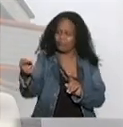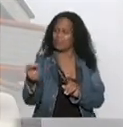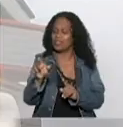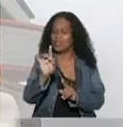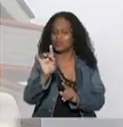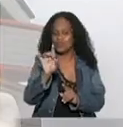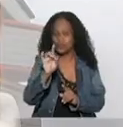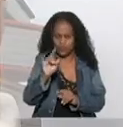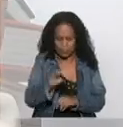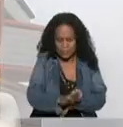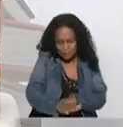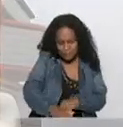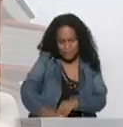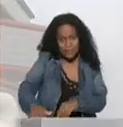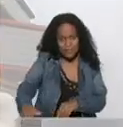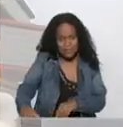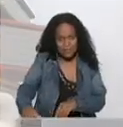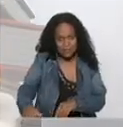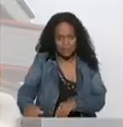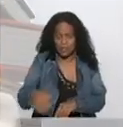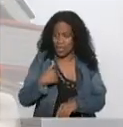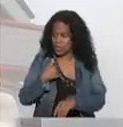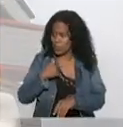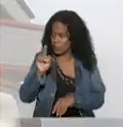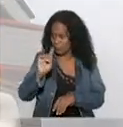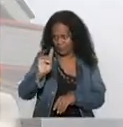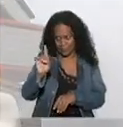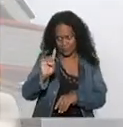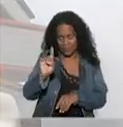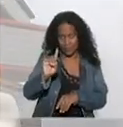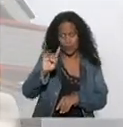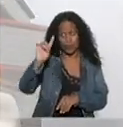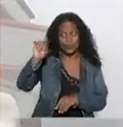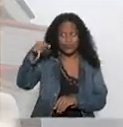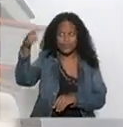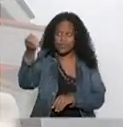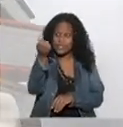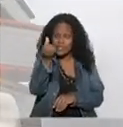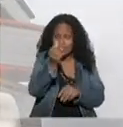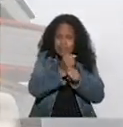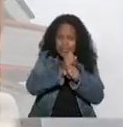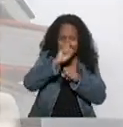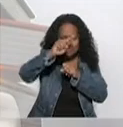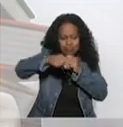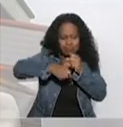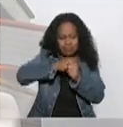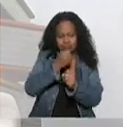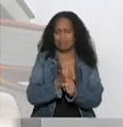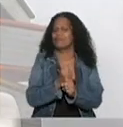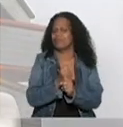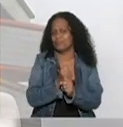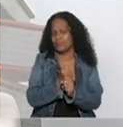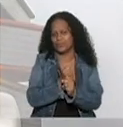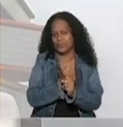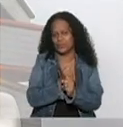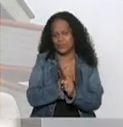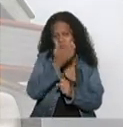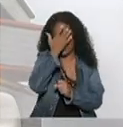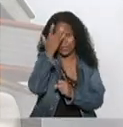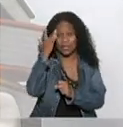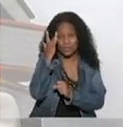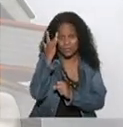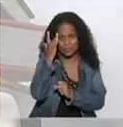As pessoas, os professores, a gente tem um projeto com os professores e tal, de muita participação, de muita, né,